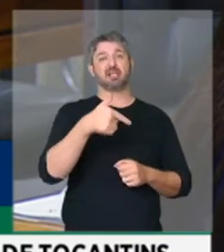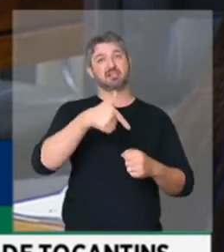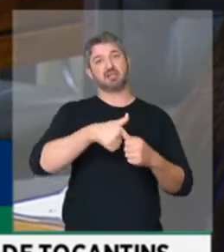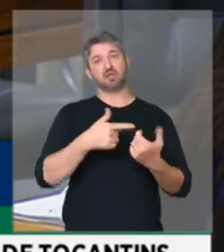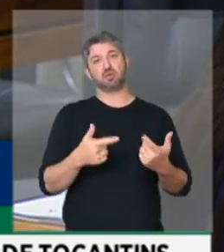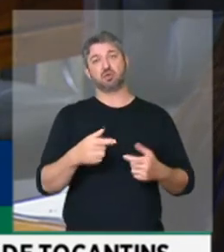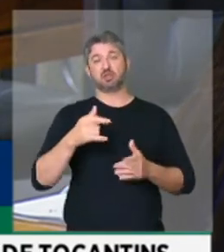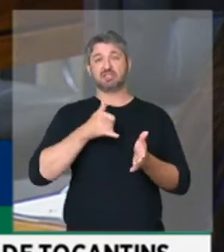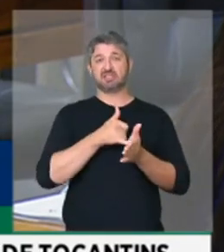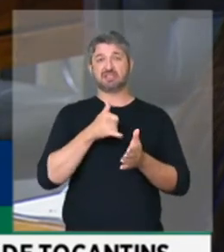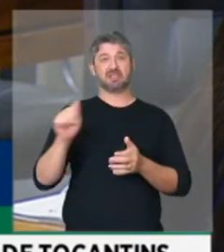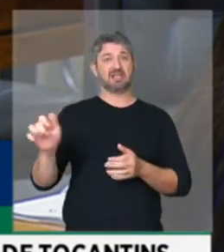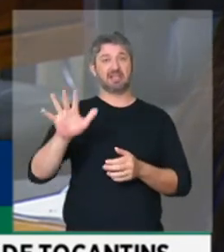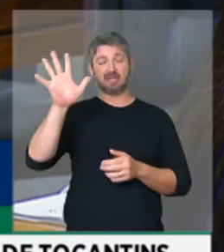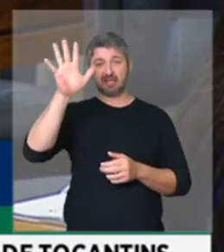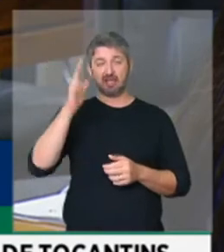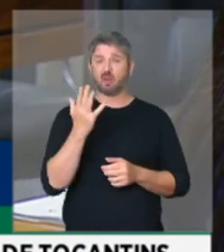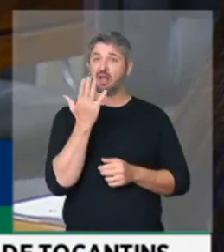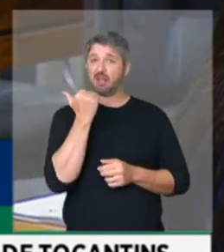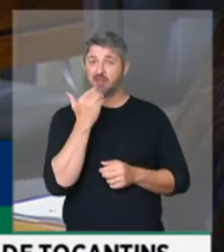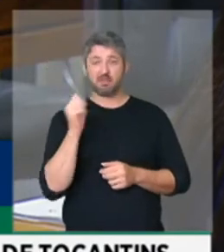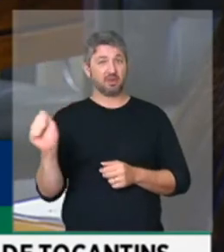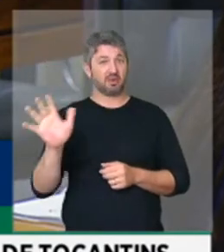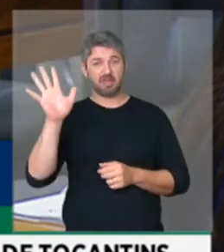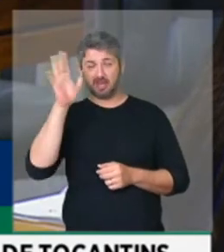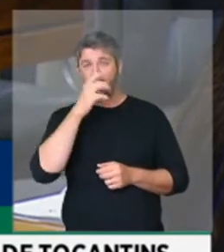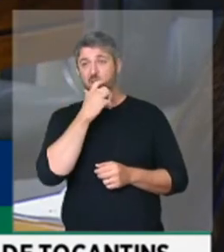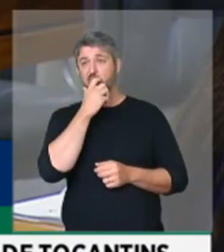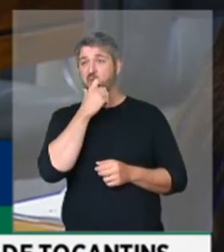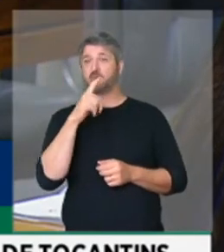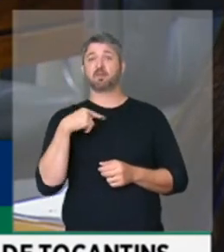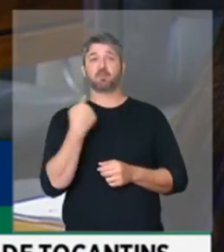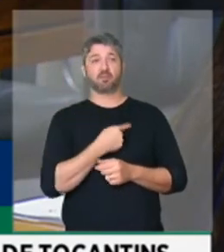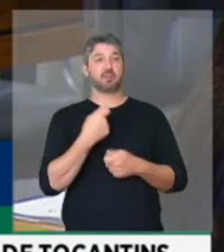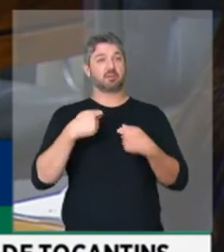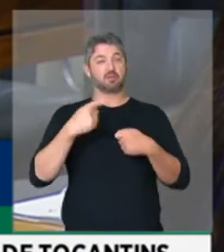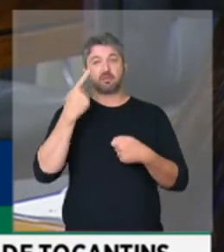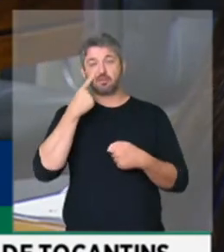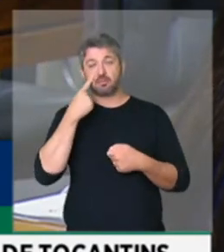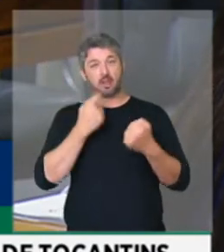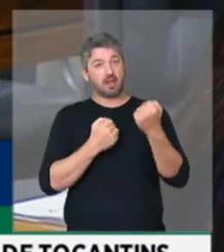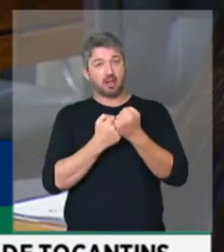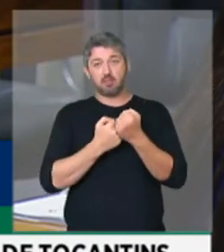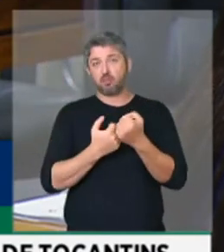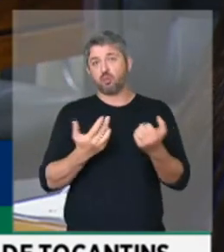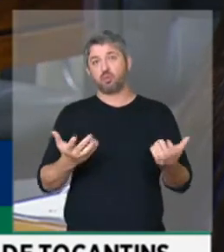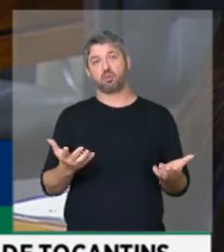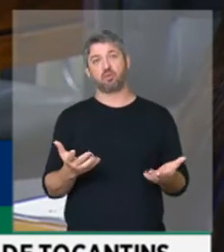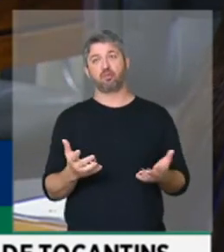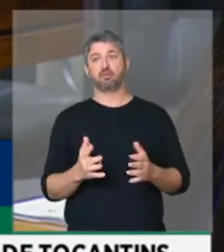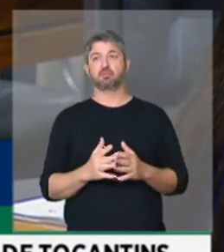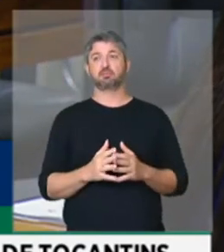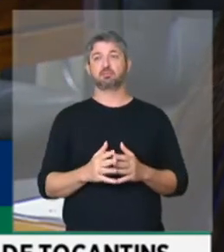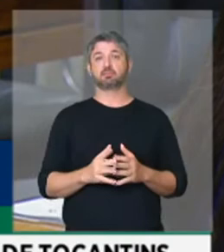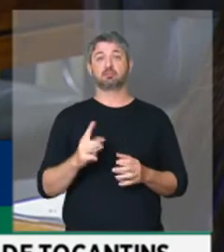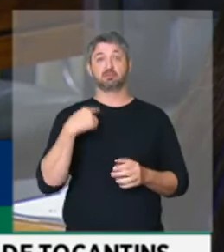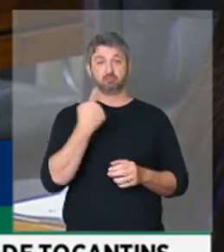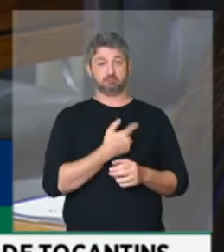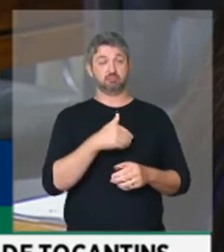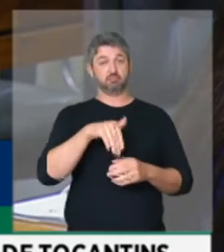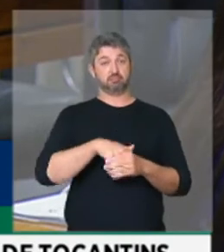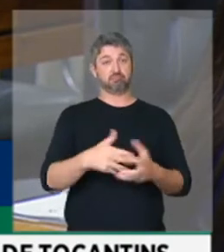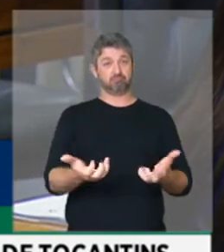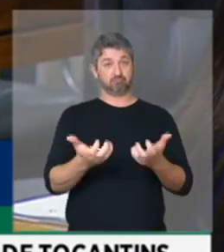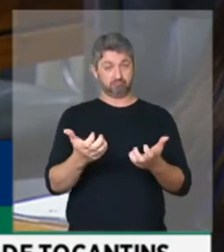alto, os alimentos muito caros, nós precisamos ter mais apoio para as pessoas que precisam. Nós queremos votar o